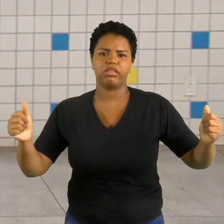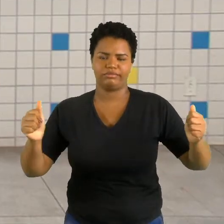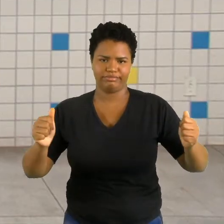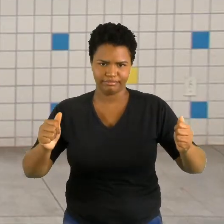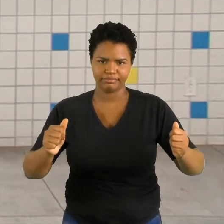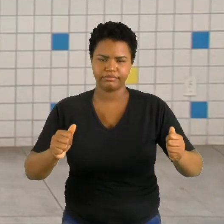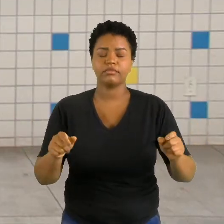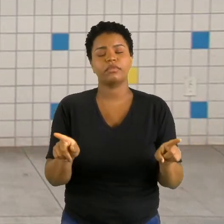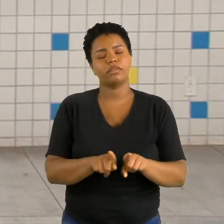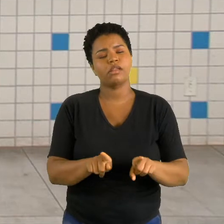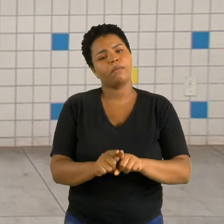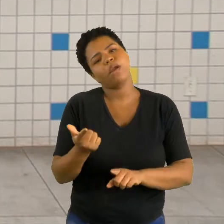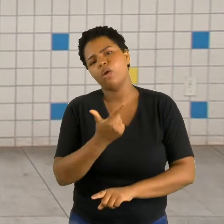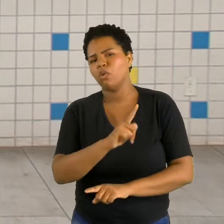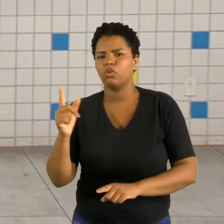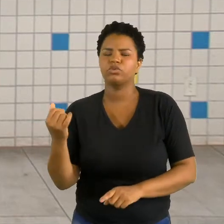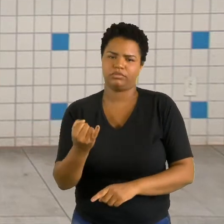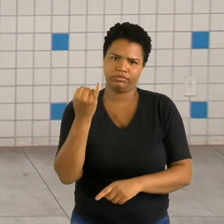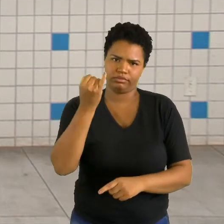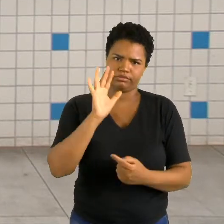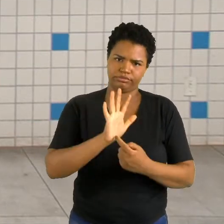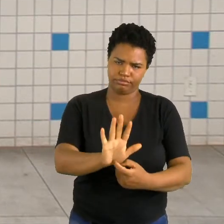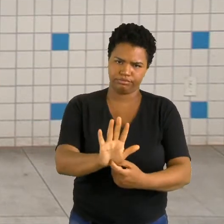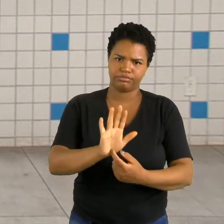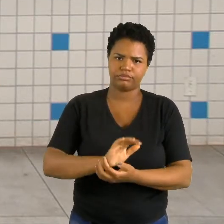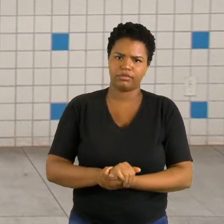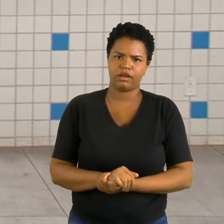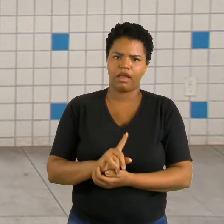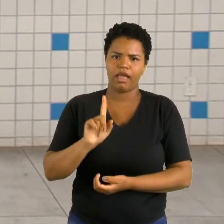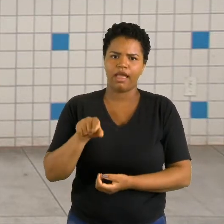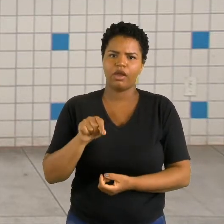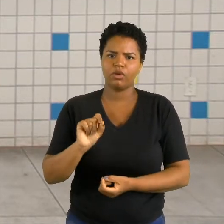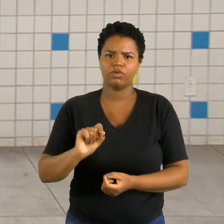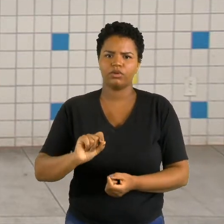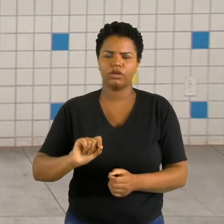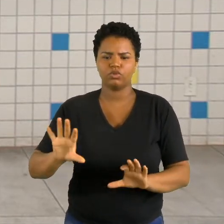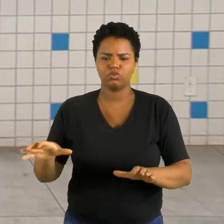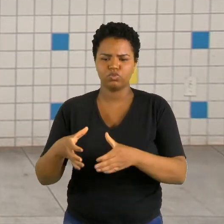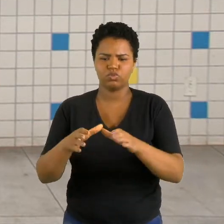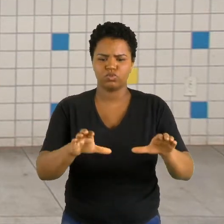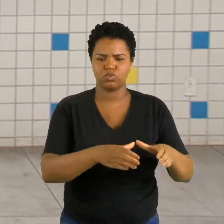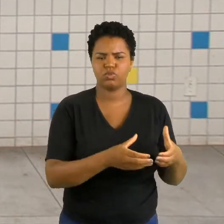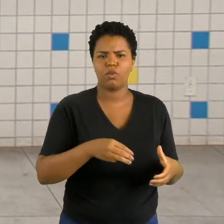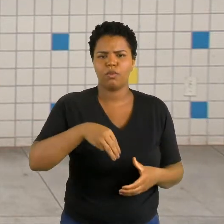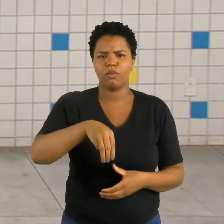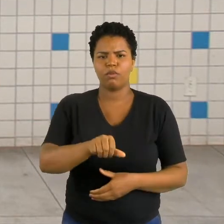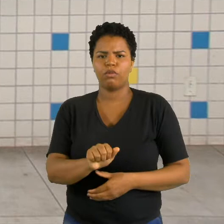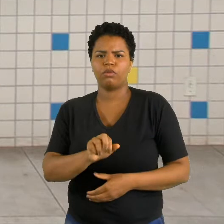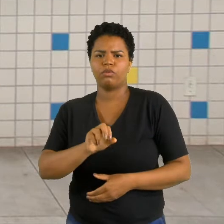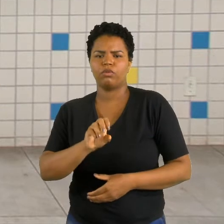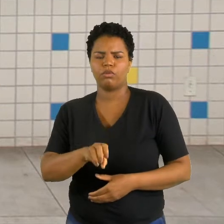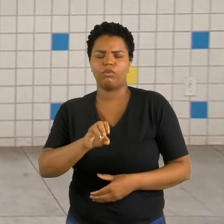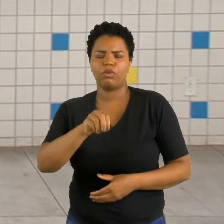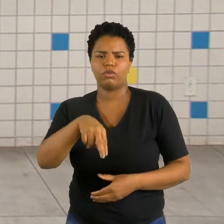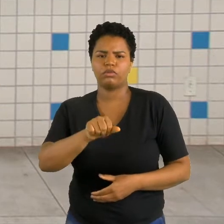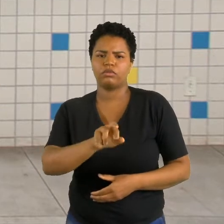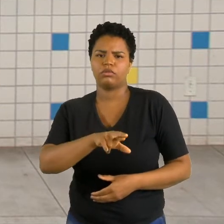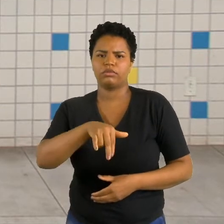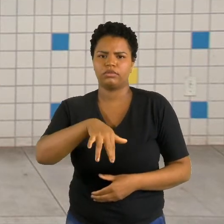muito importante que nós devemos destacar é a formação das monarquias nacionais. Os reis agora eles começam a